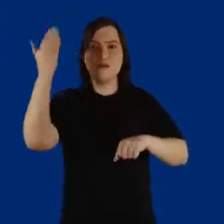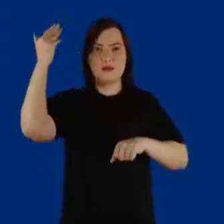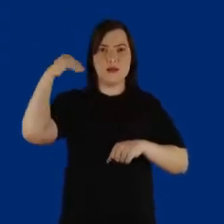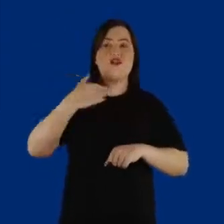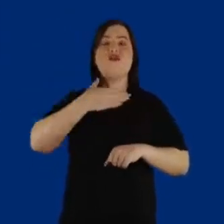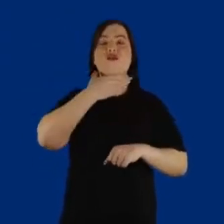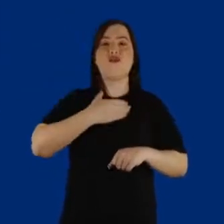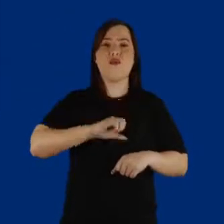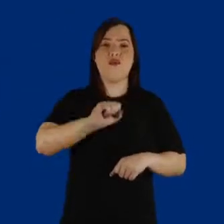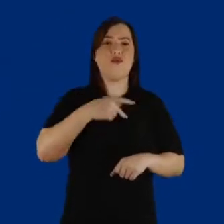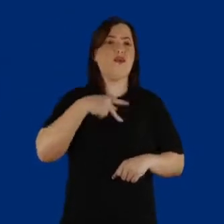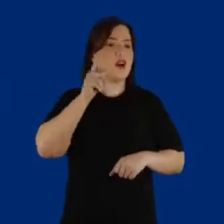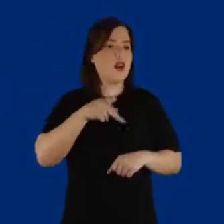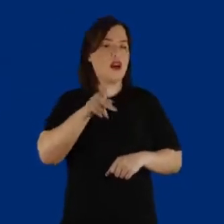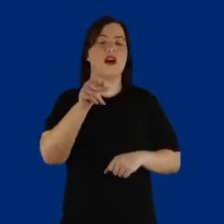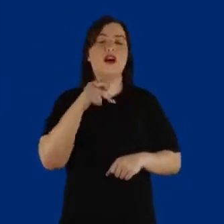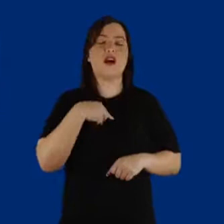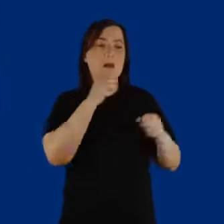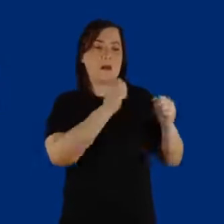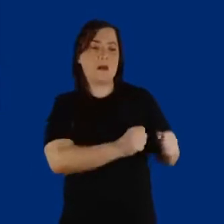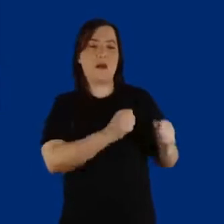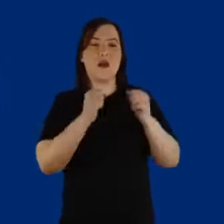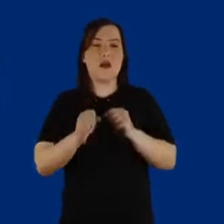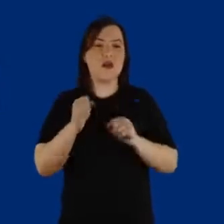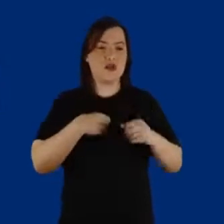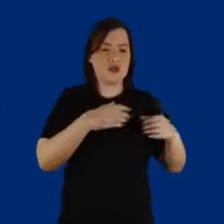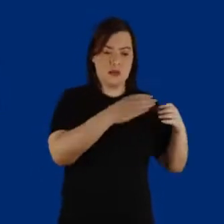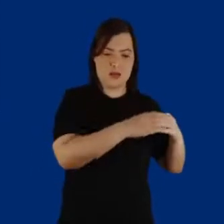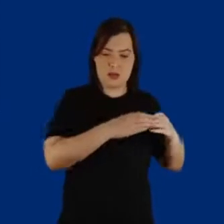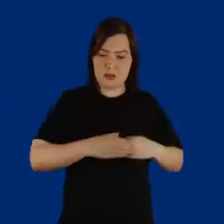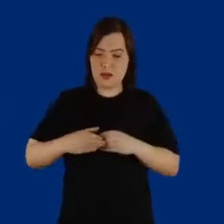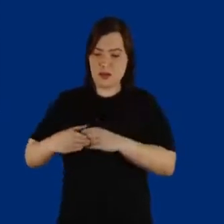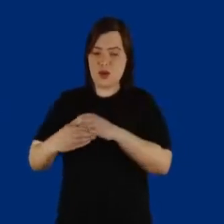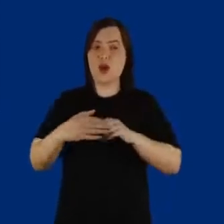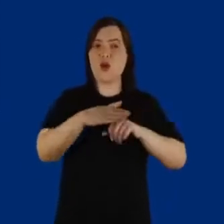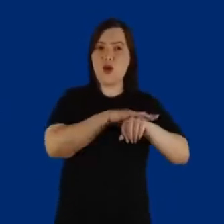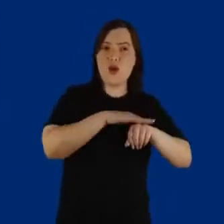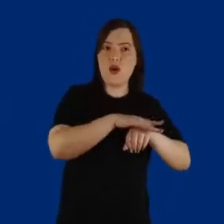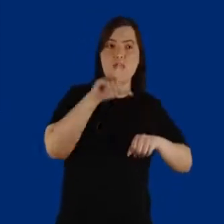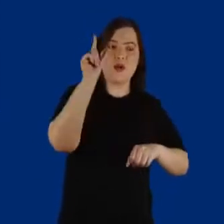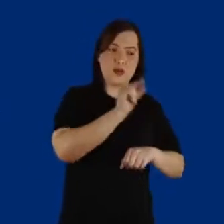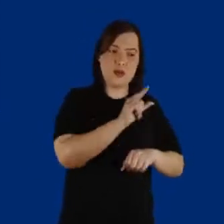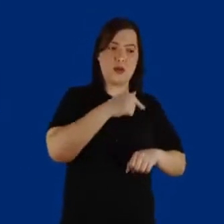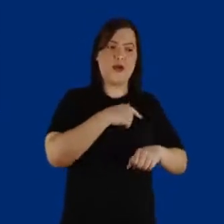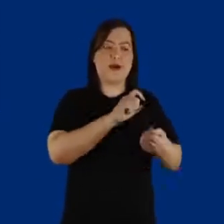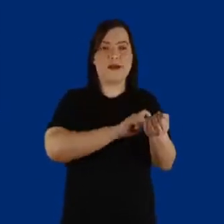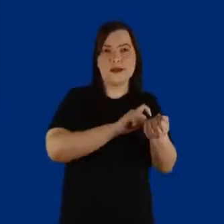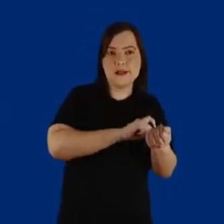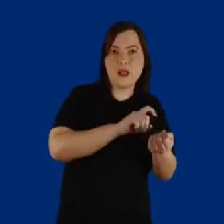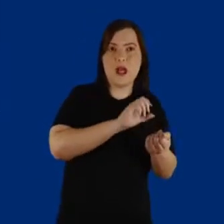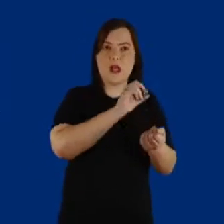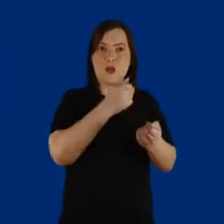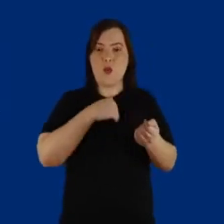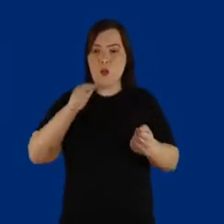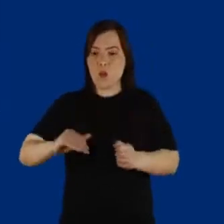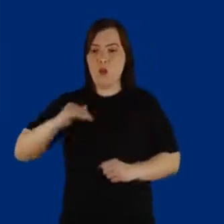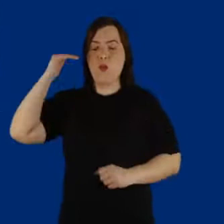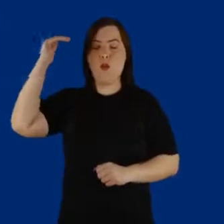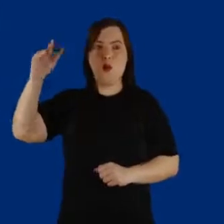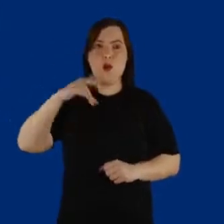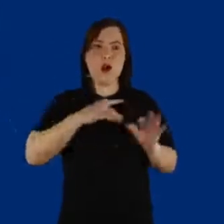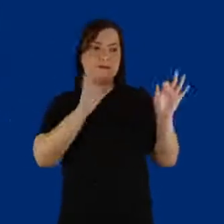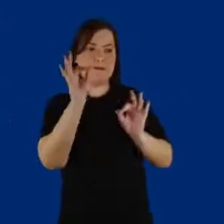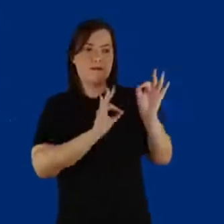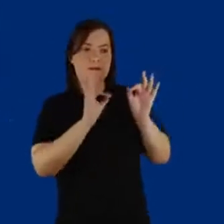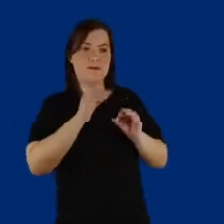né, para poder as comunidades dialogarem e diminuir o nível de estresse e aumentar o nível de